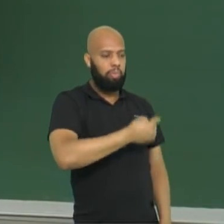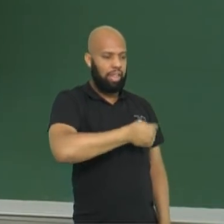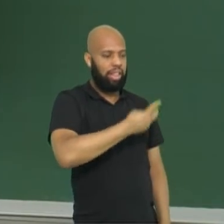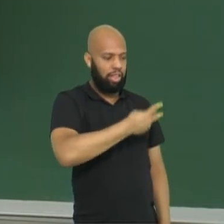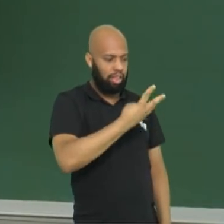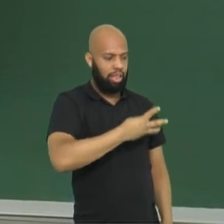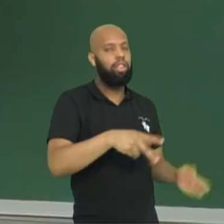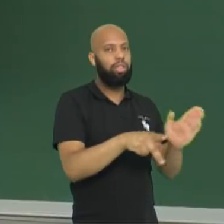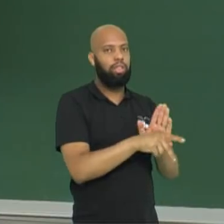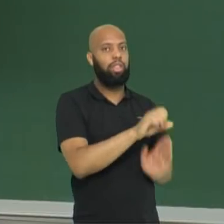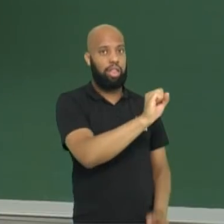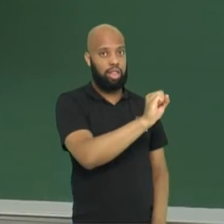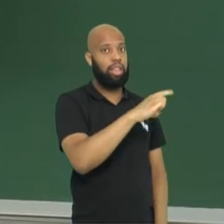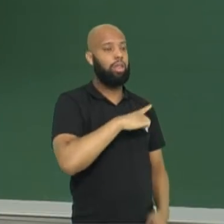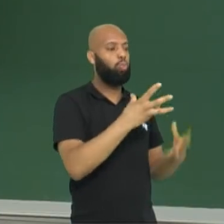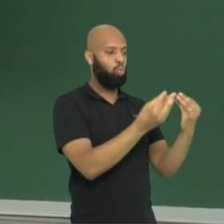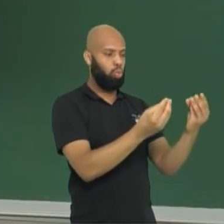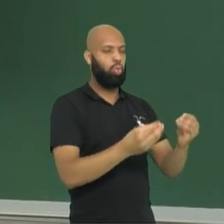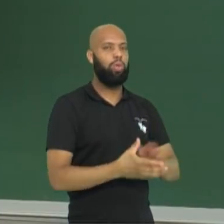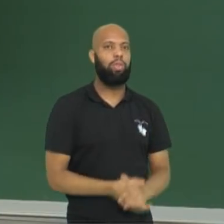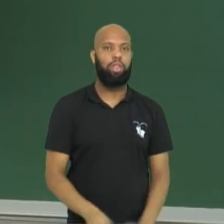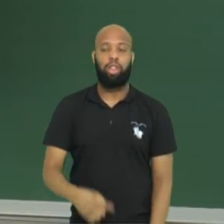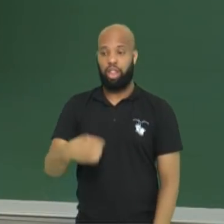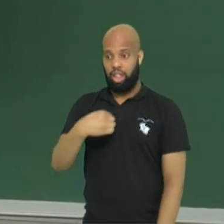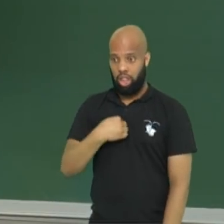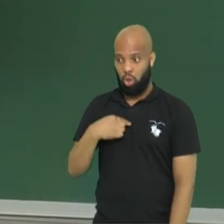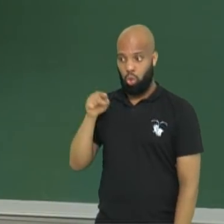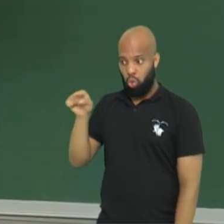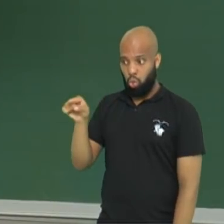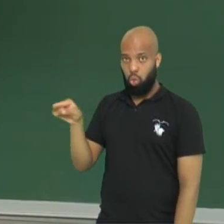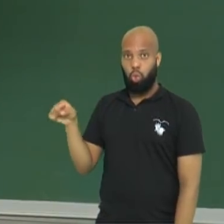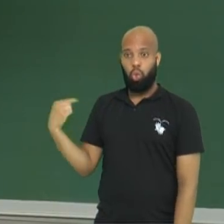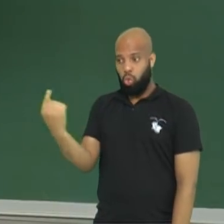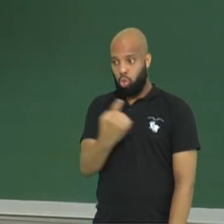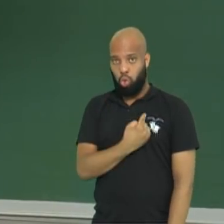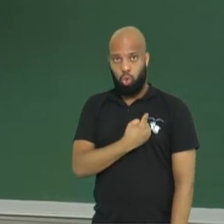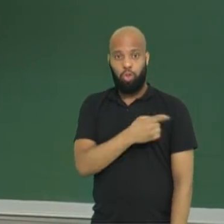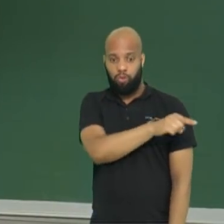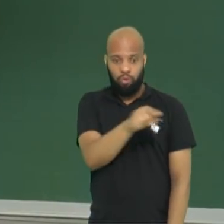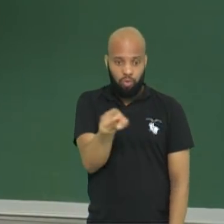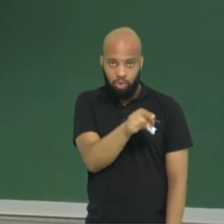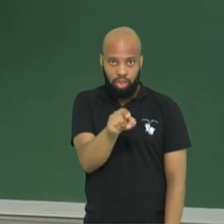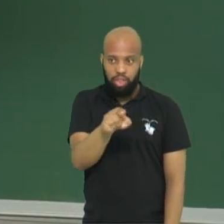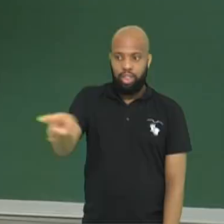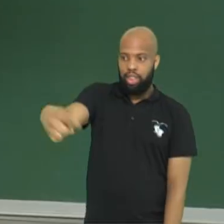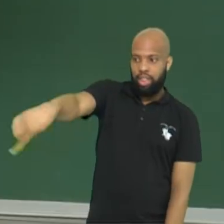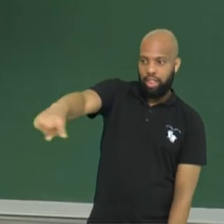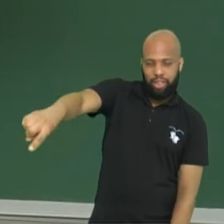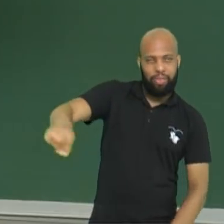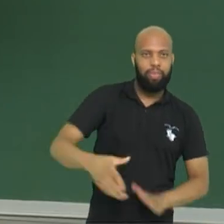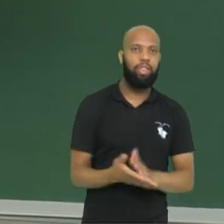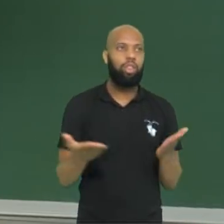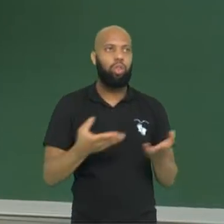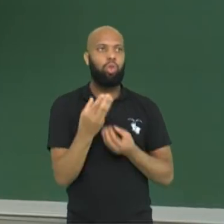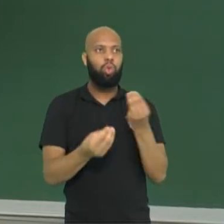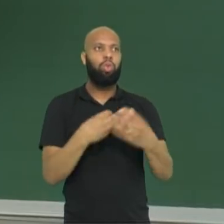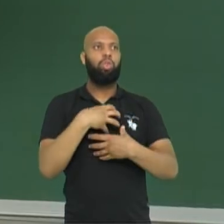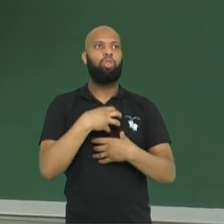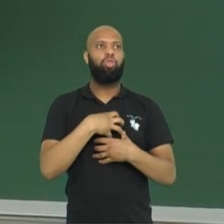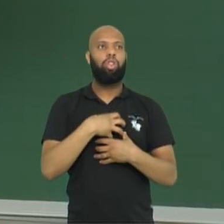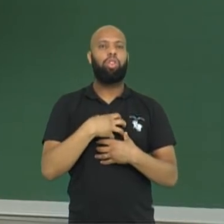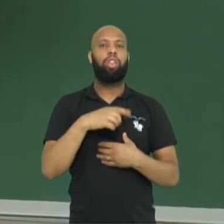do plural. Beleza? Então, eu, tu, ele, nós, vós, eles. E agora, como que nós conjugaríamos, por exemplo, né? O